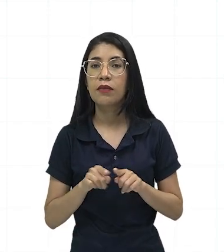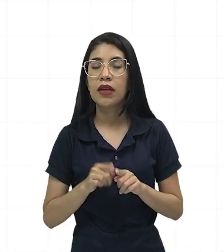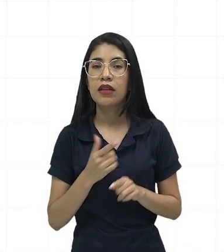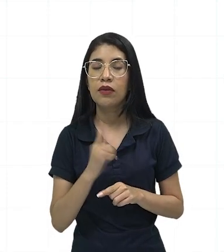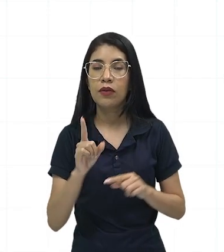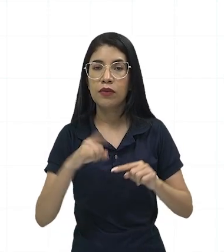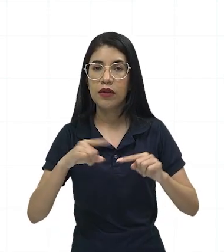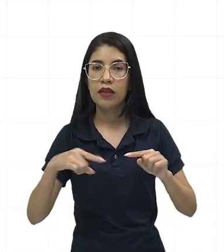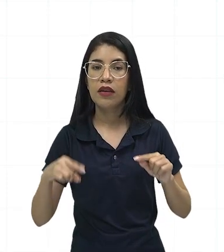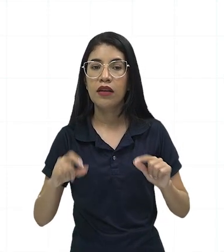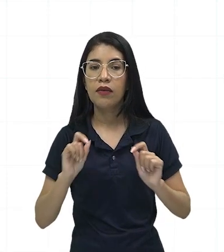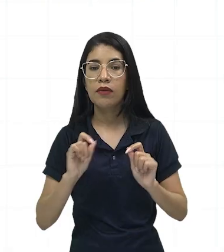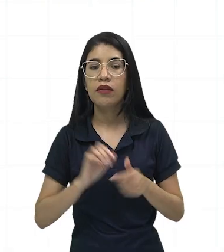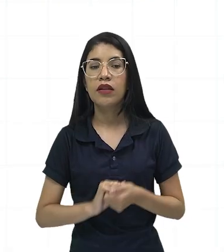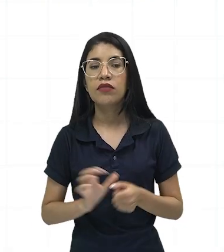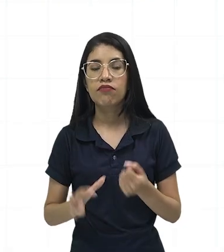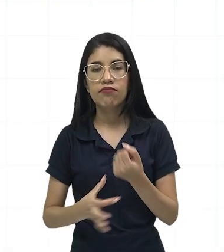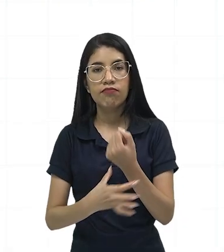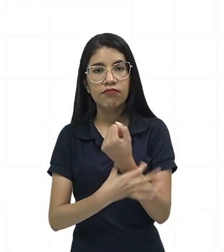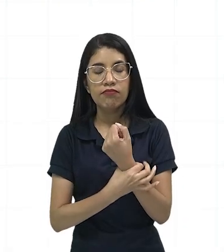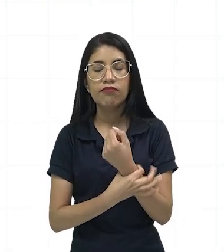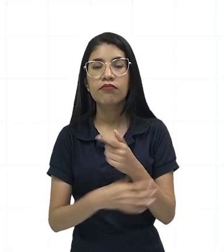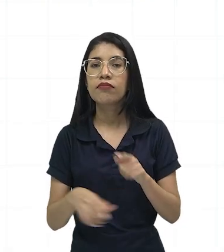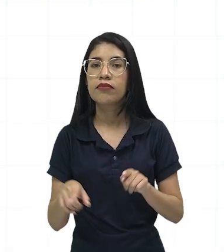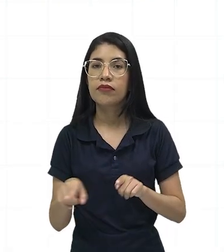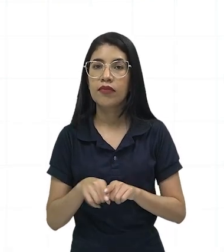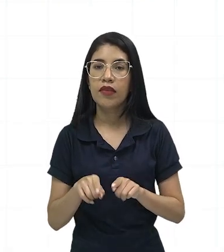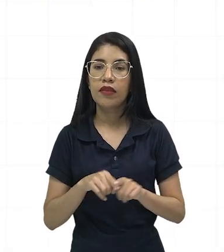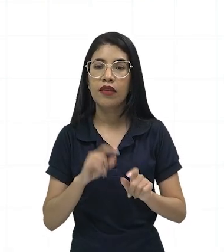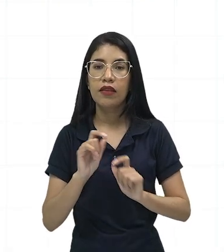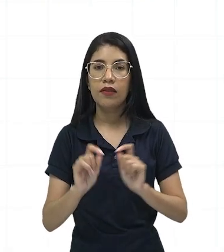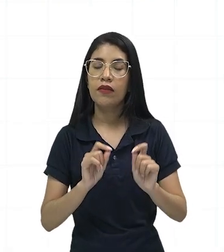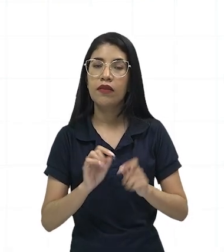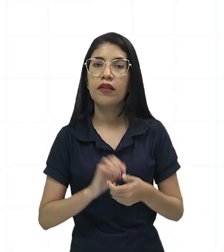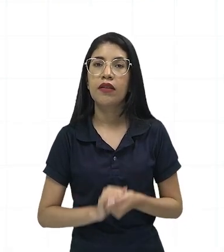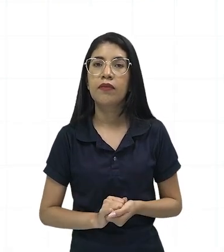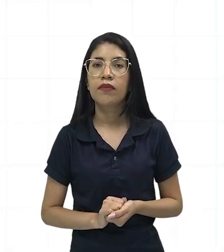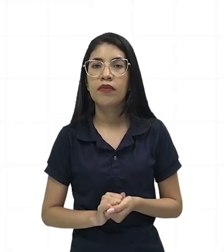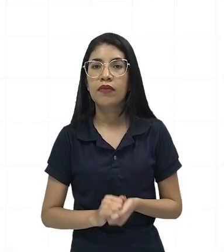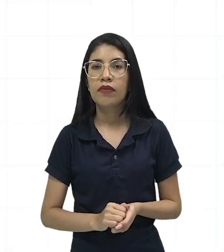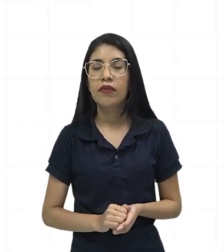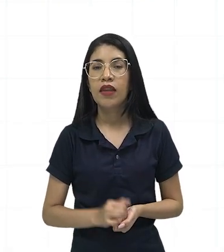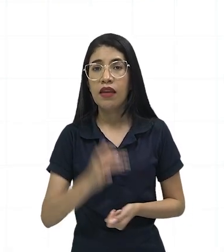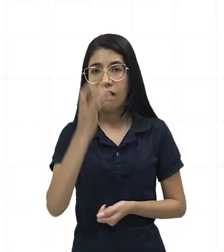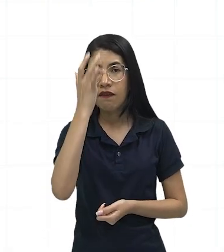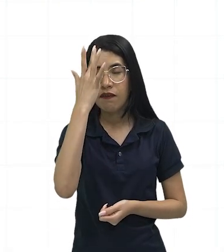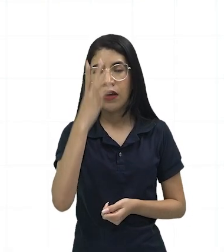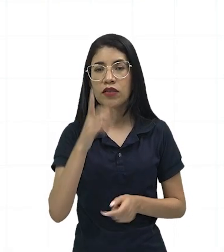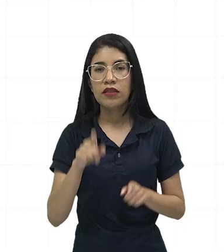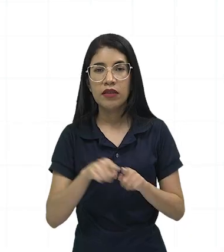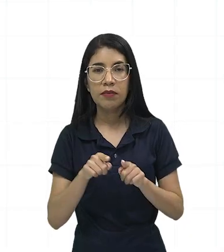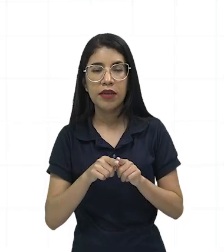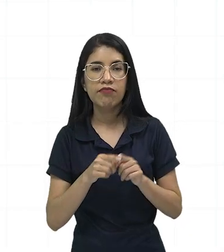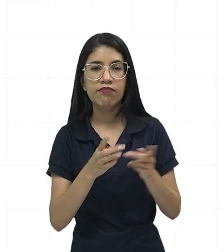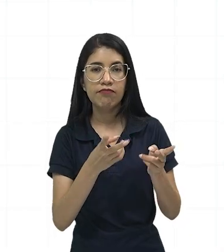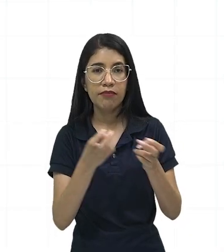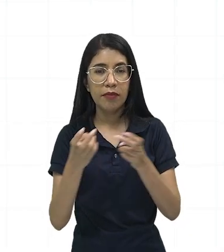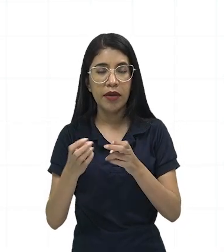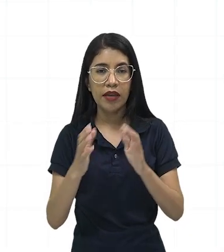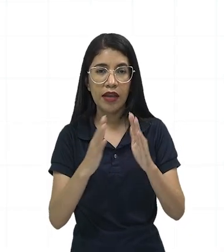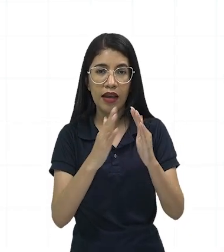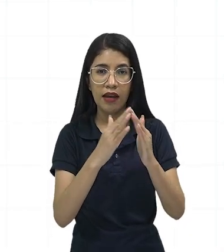de segurança. E esses de segurança, gente, é muito fácil da gente visualizar, né? Na nossa